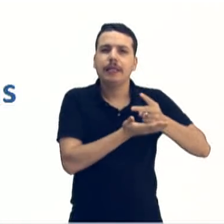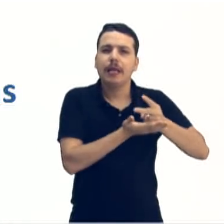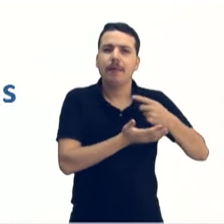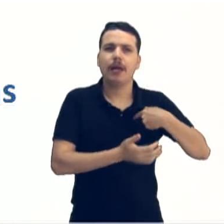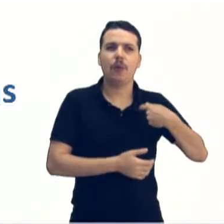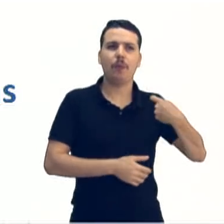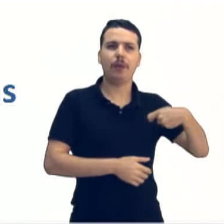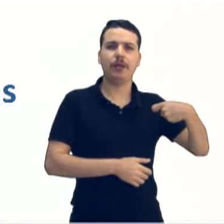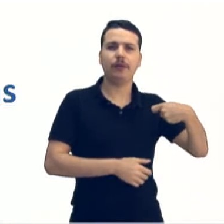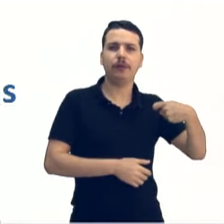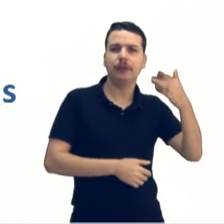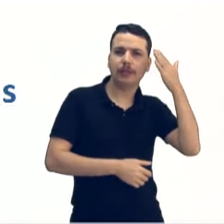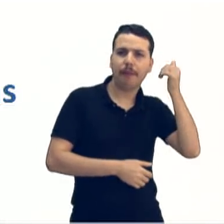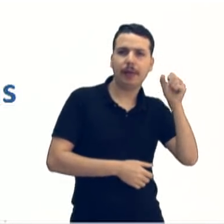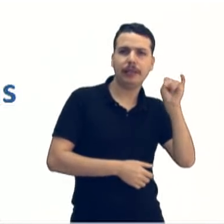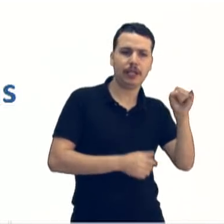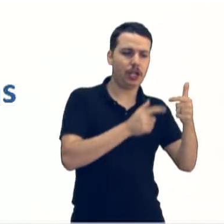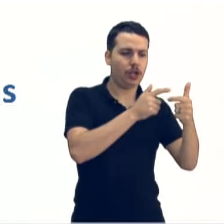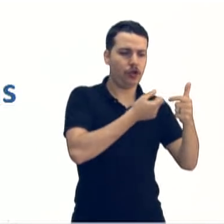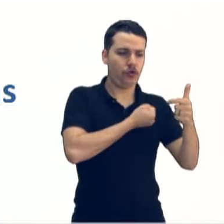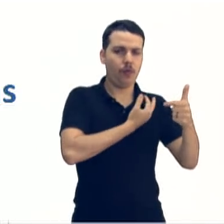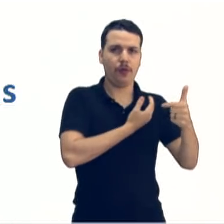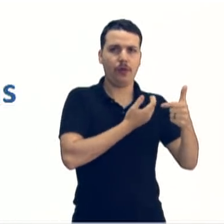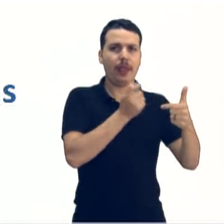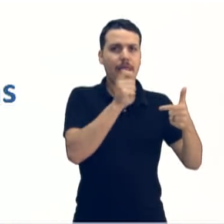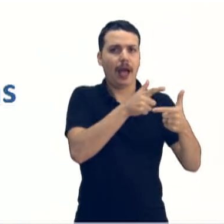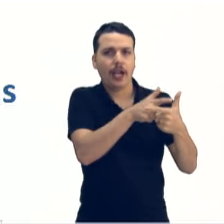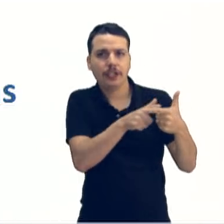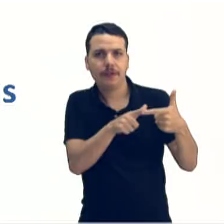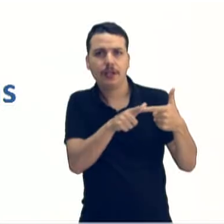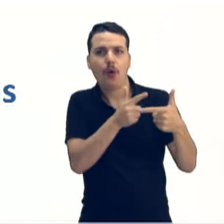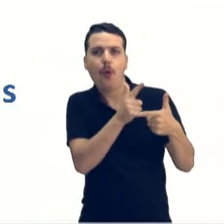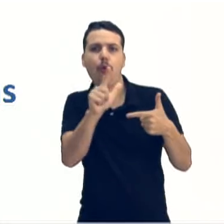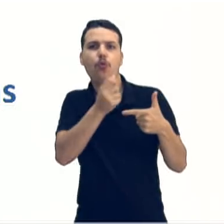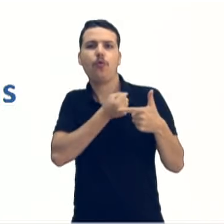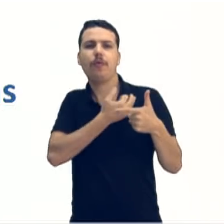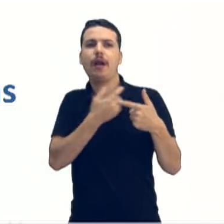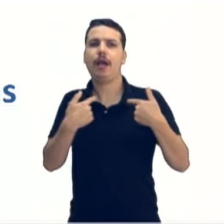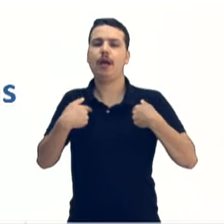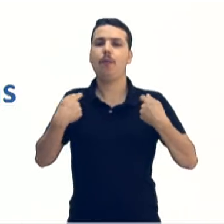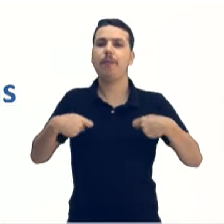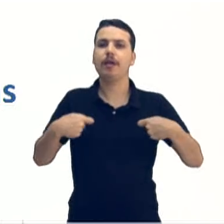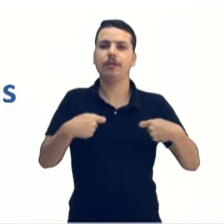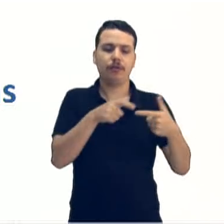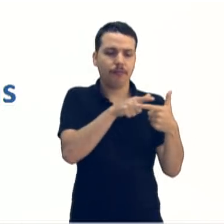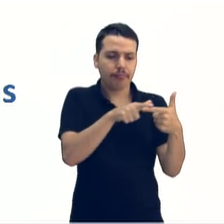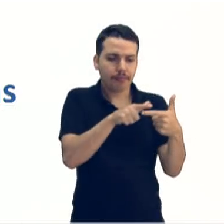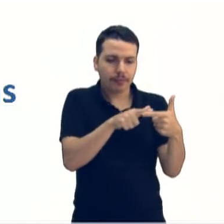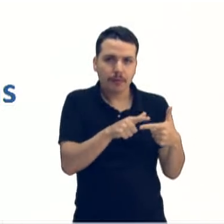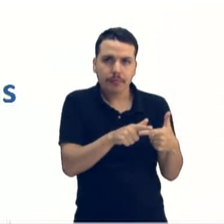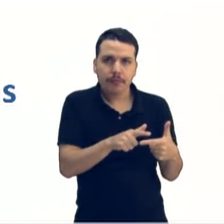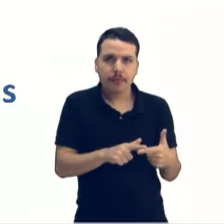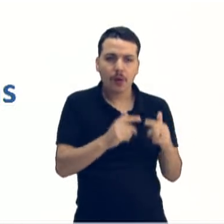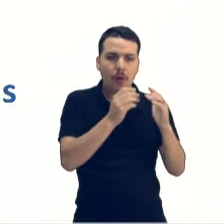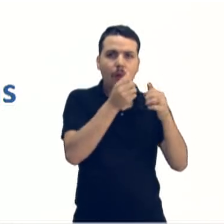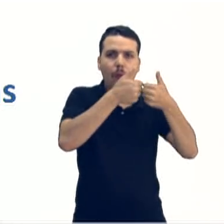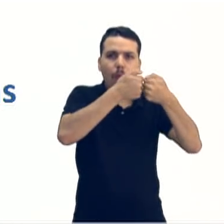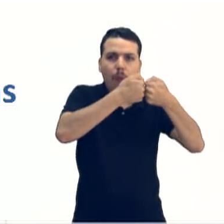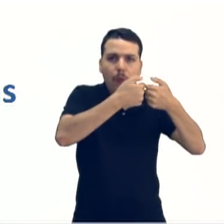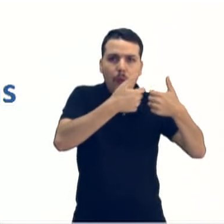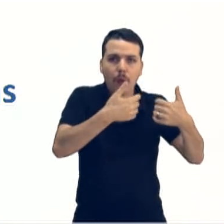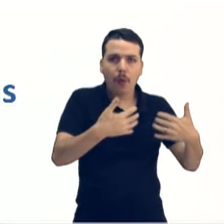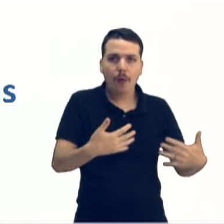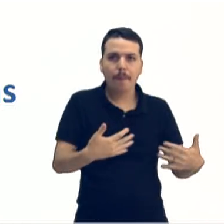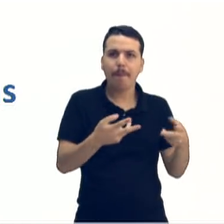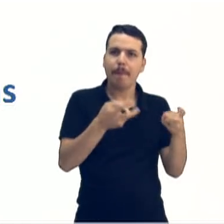determinar se um número é divisível por outro, vou precisar efetuar a divisão para verificar se é exata